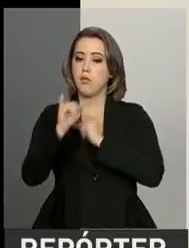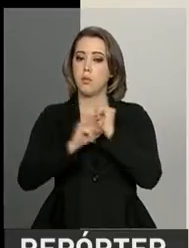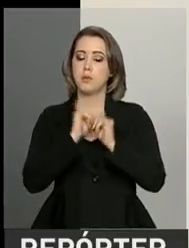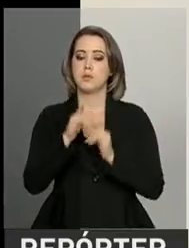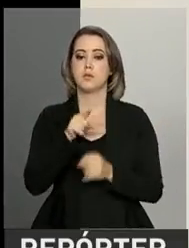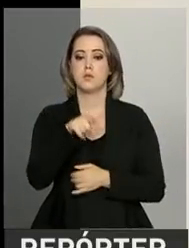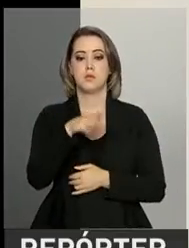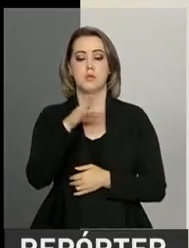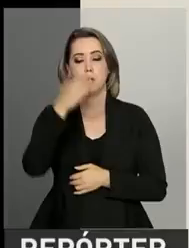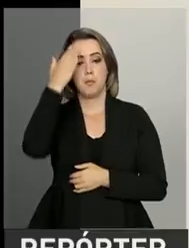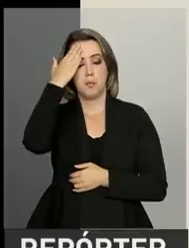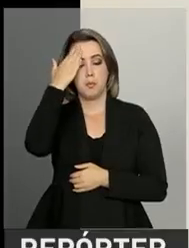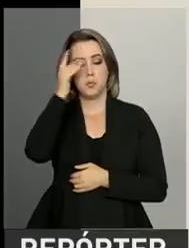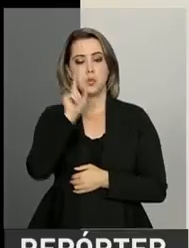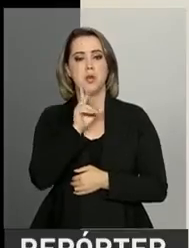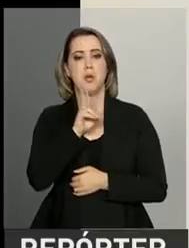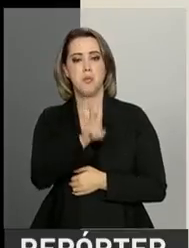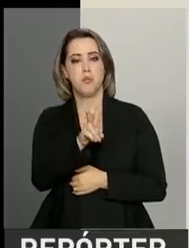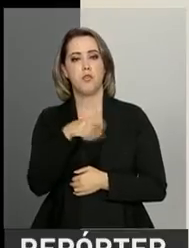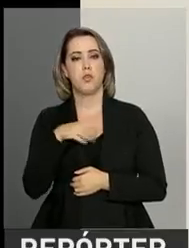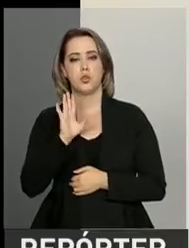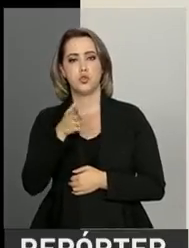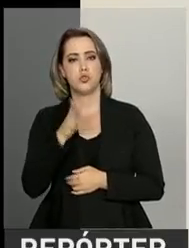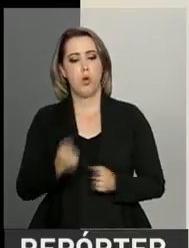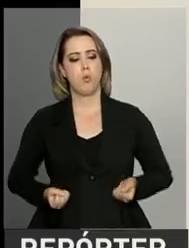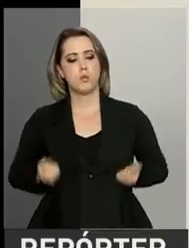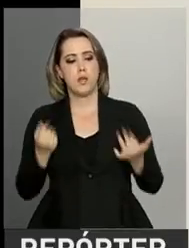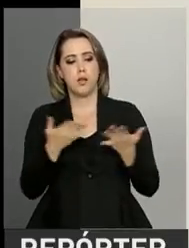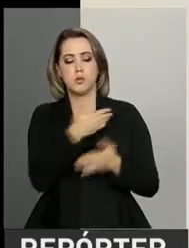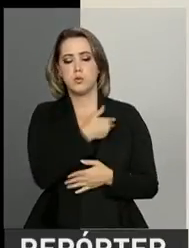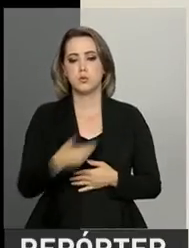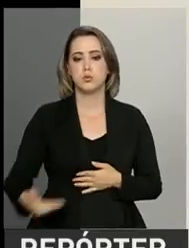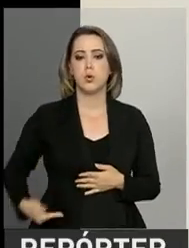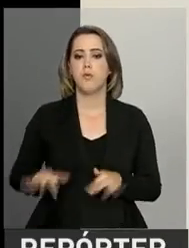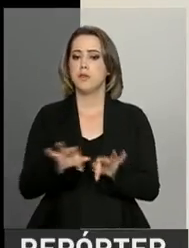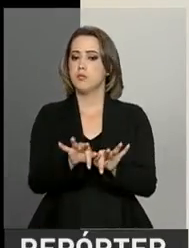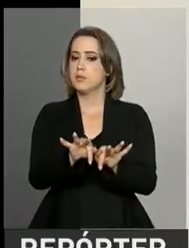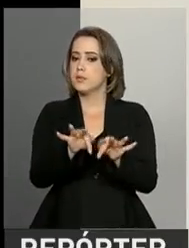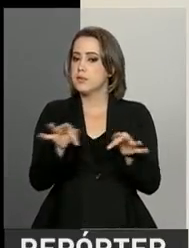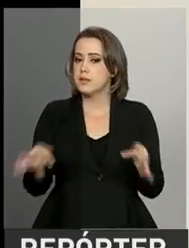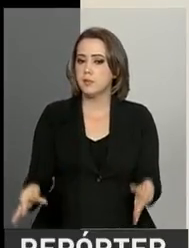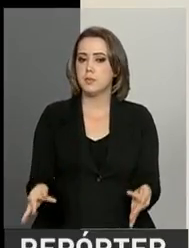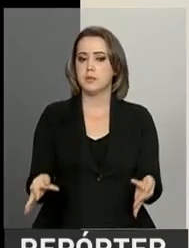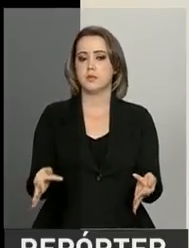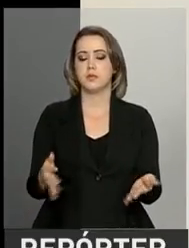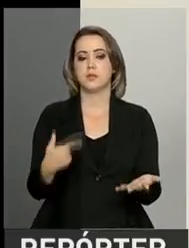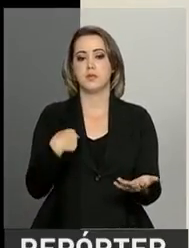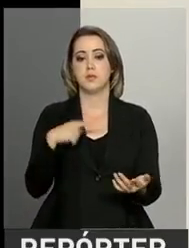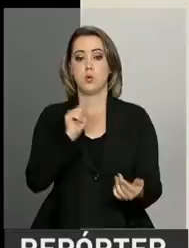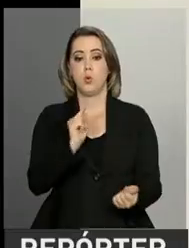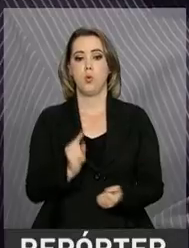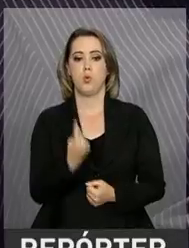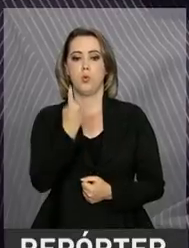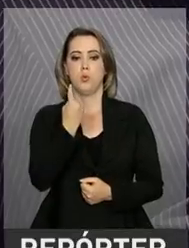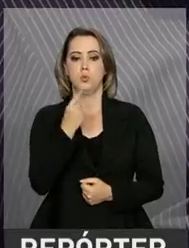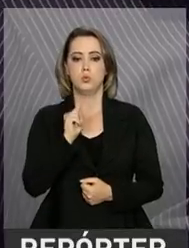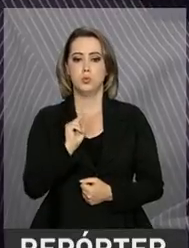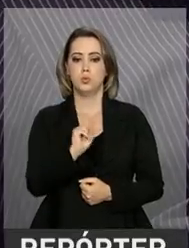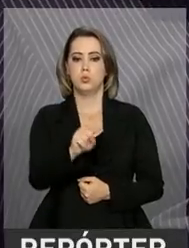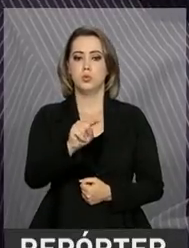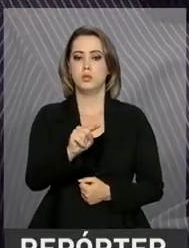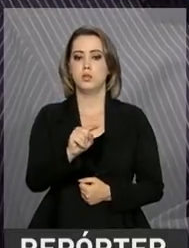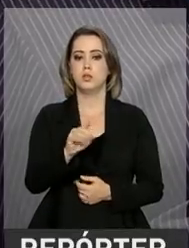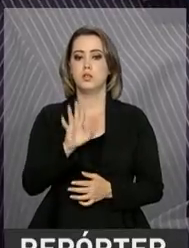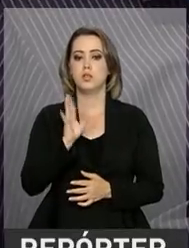percebe que um cidadão comum pode entrar e visualizar os gráficos de maneira simples, com um clique só, ele já